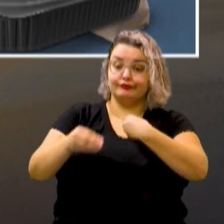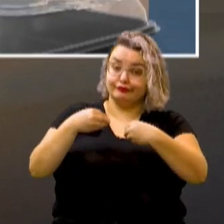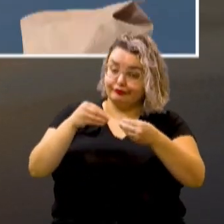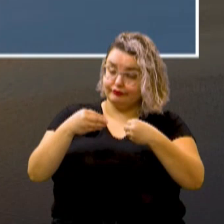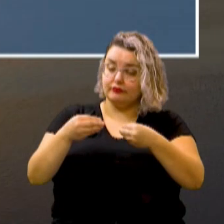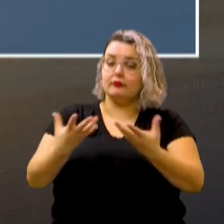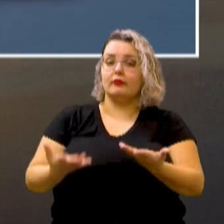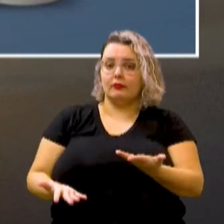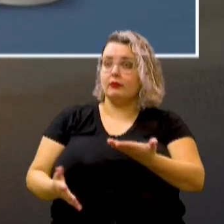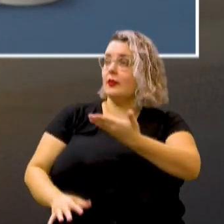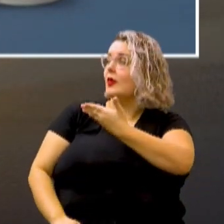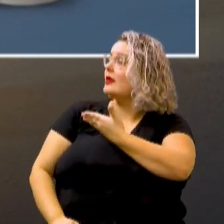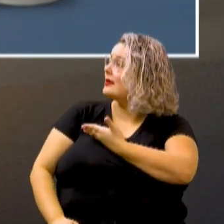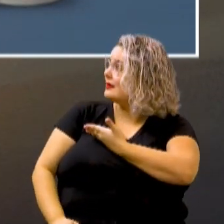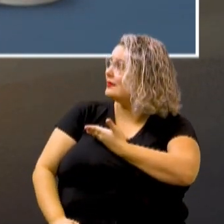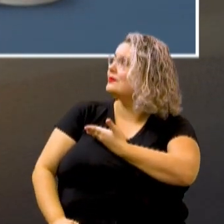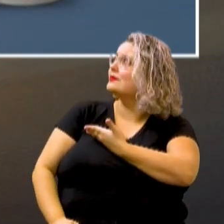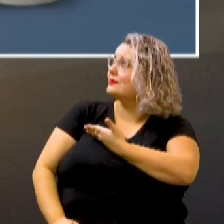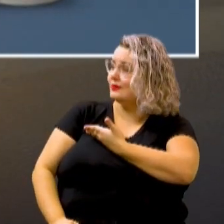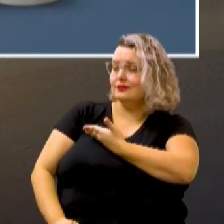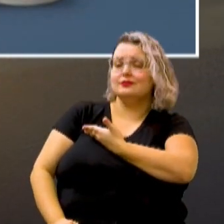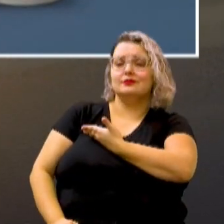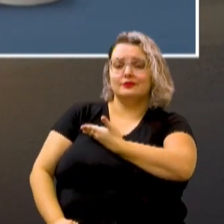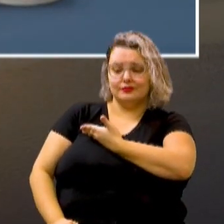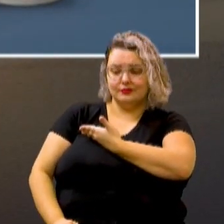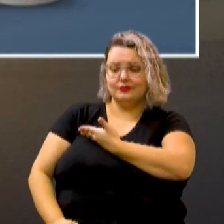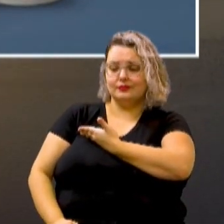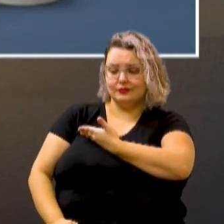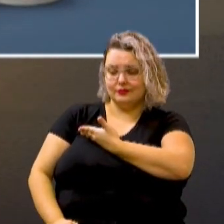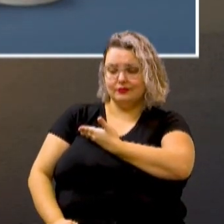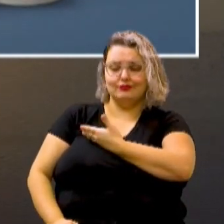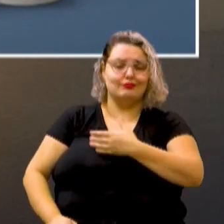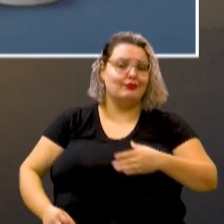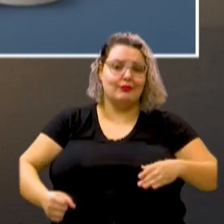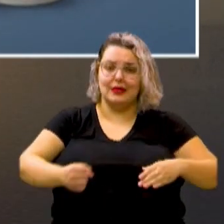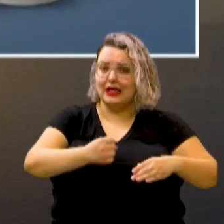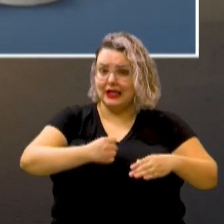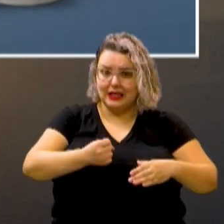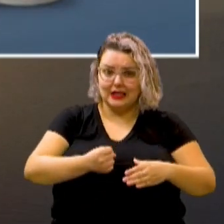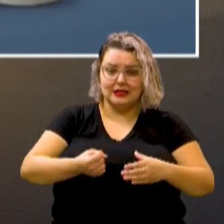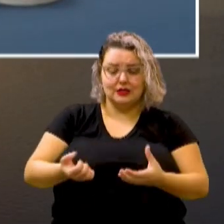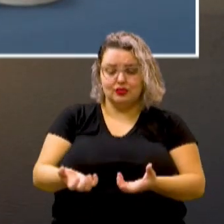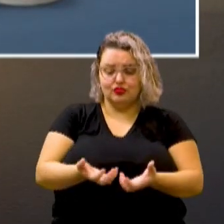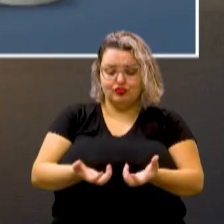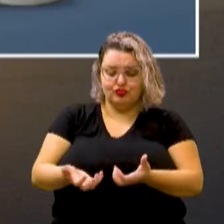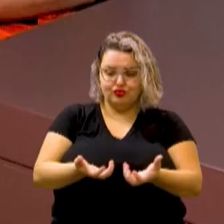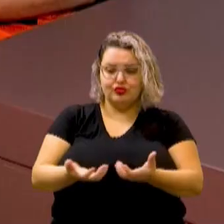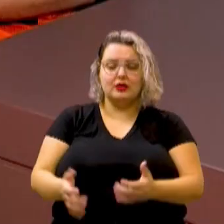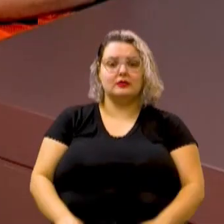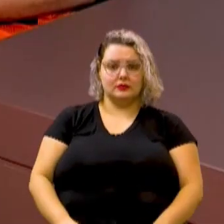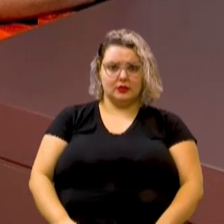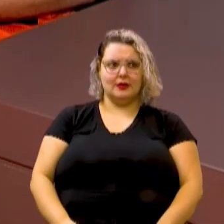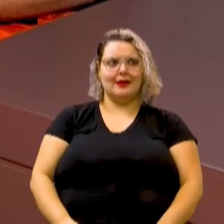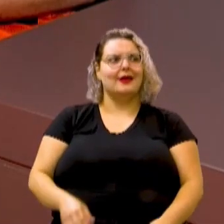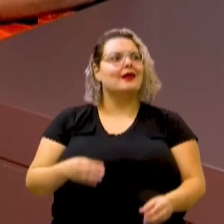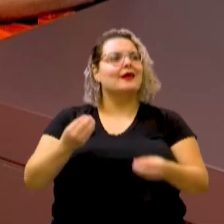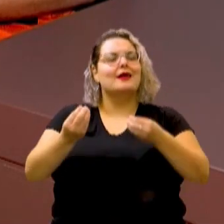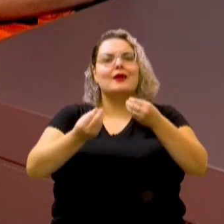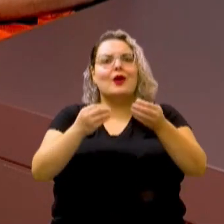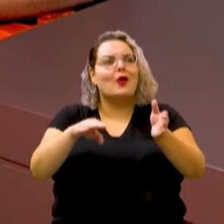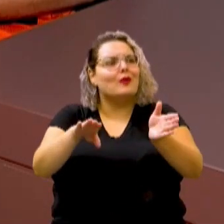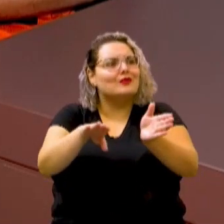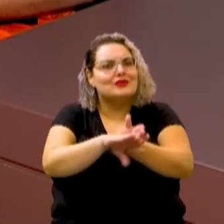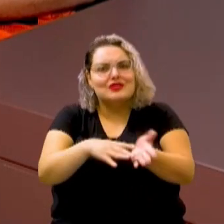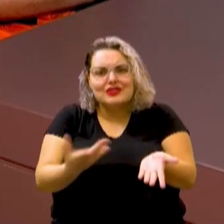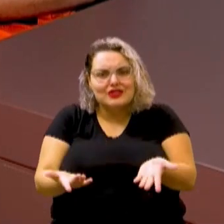fast food, produtos revestidos com antiaderentes como panelas e frigideiras. Como que isso